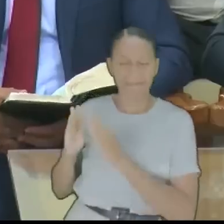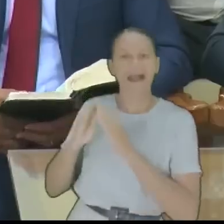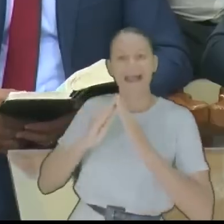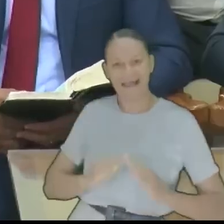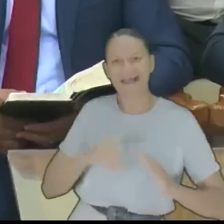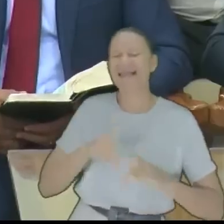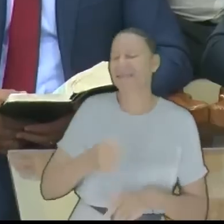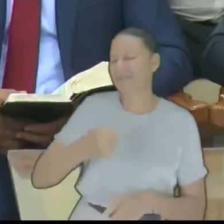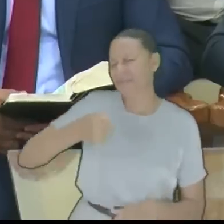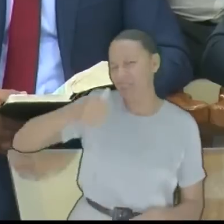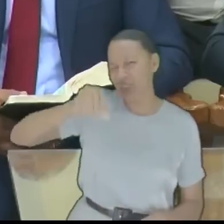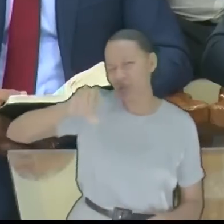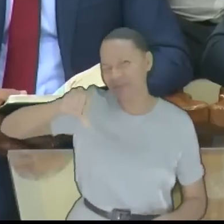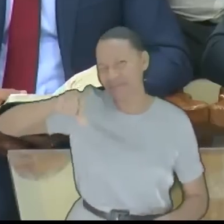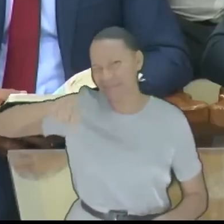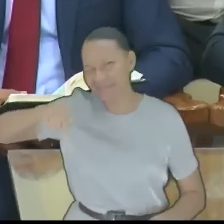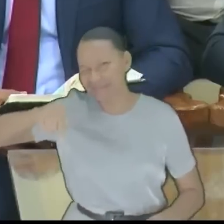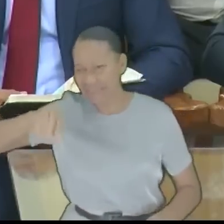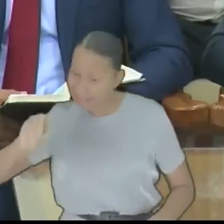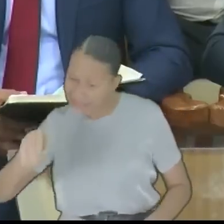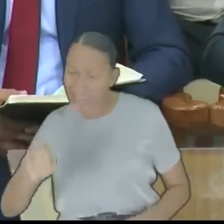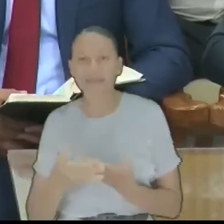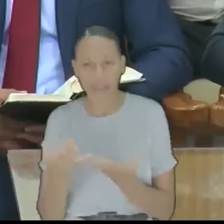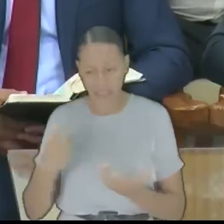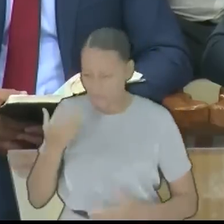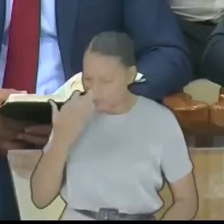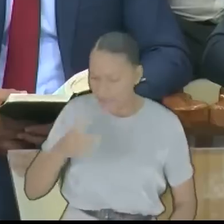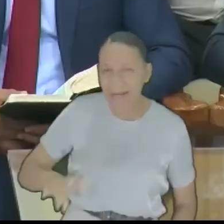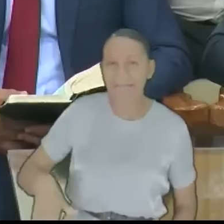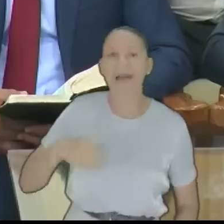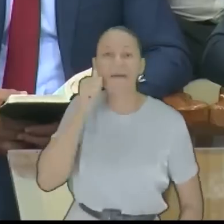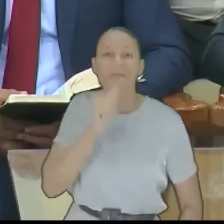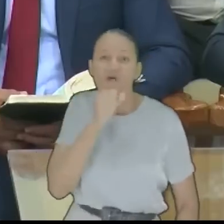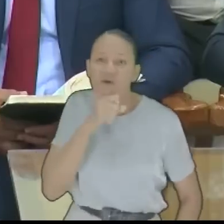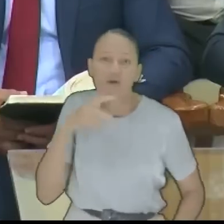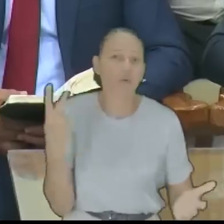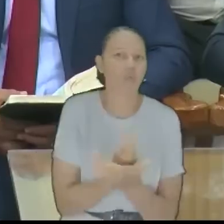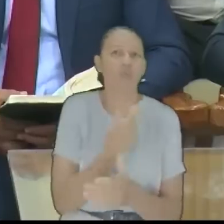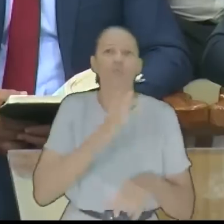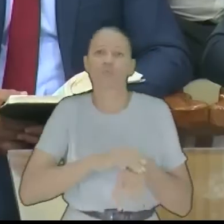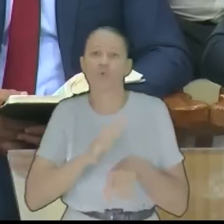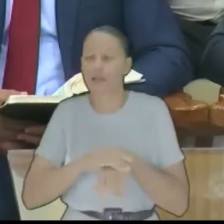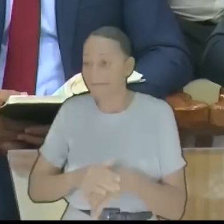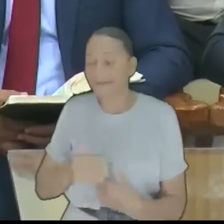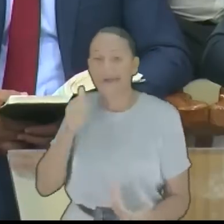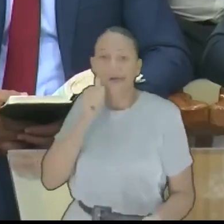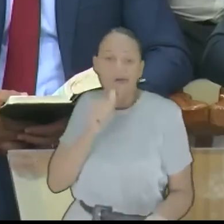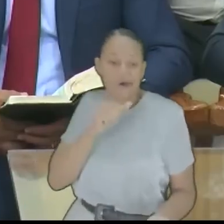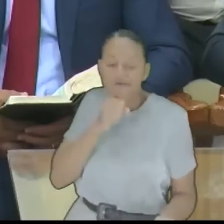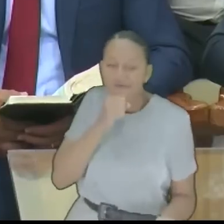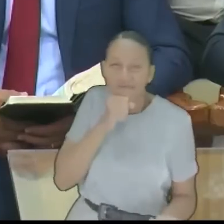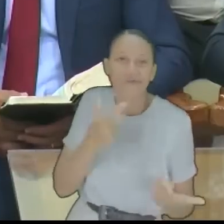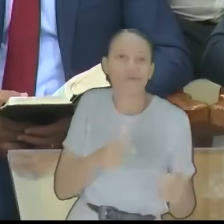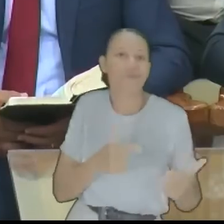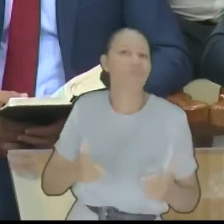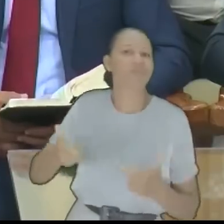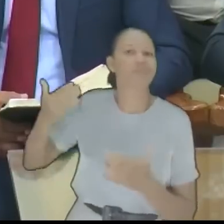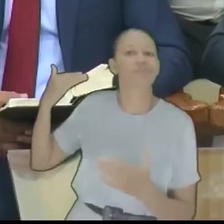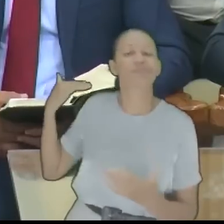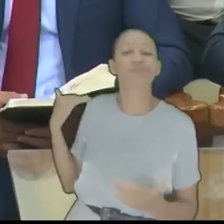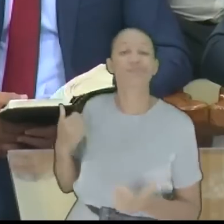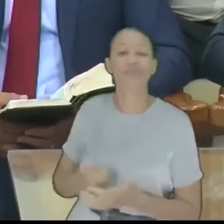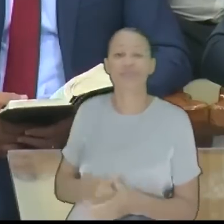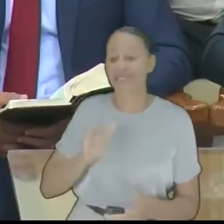em 1970, eu era criança, a minha avó adoeceu, e a minha avó não tinha, naquele tempo